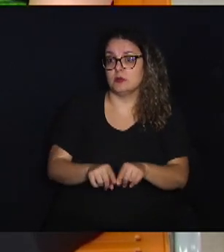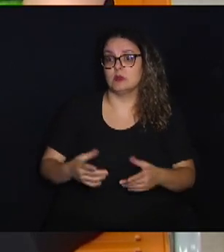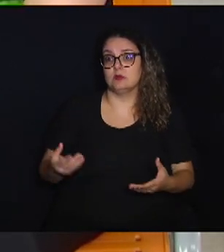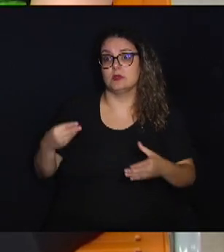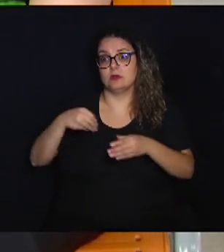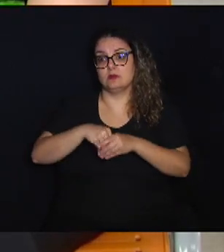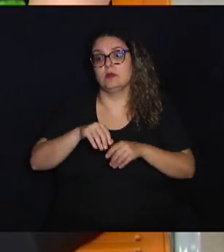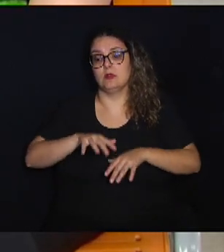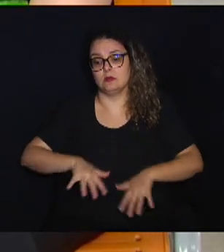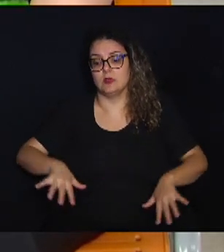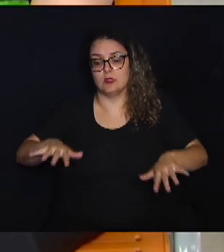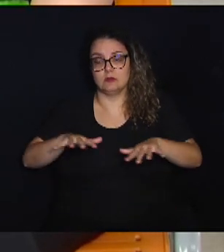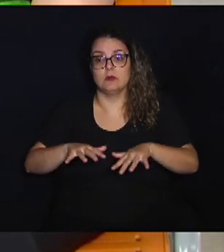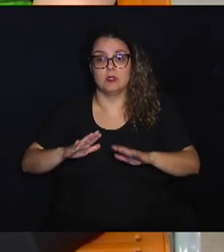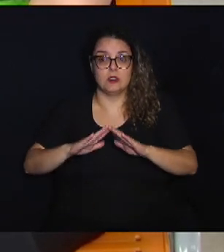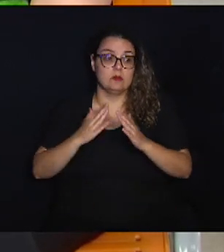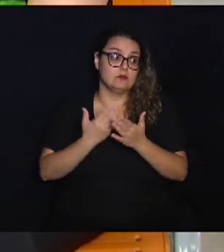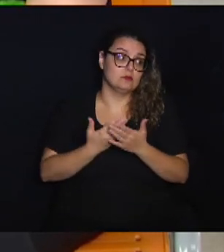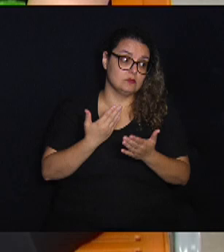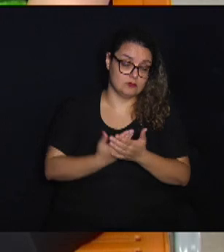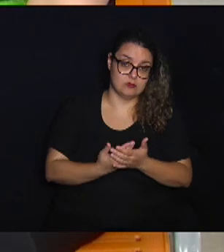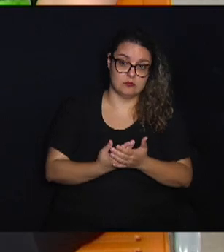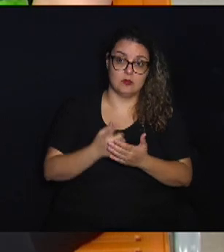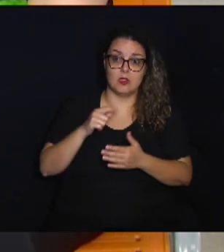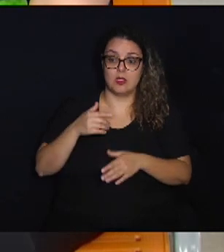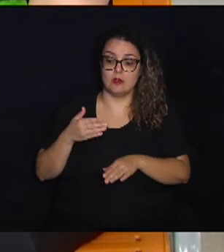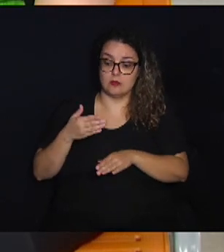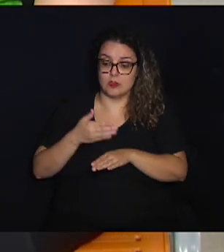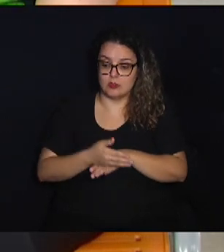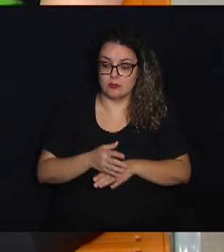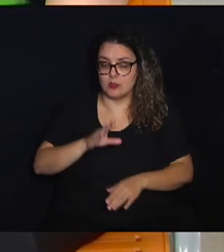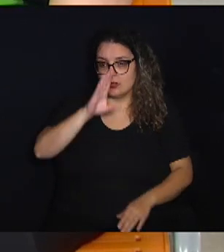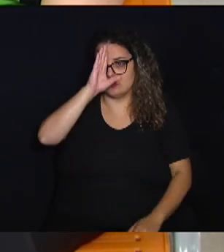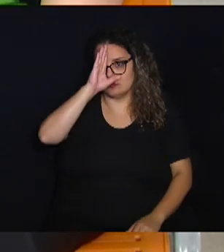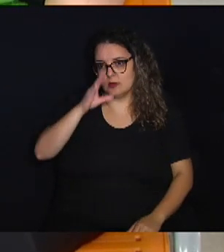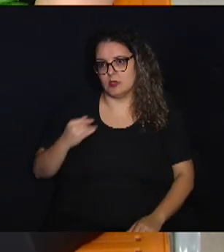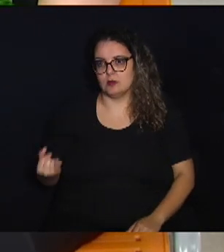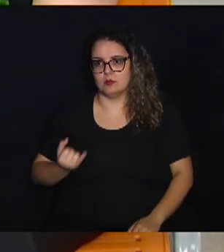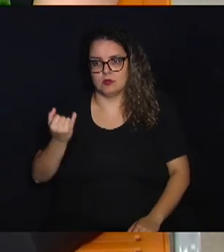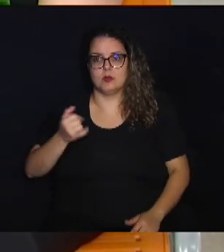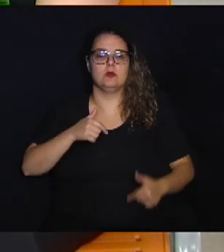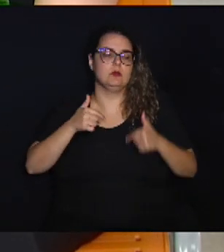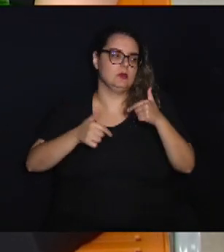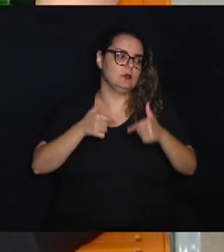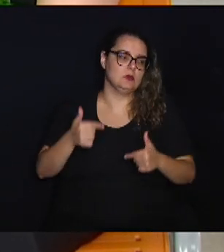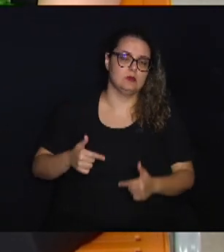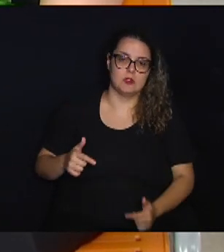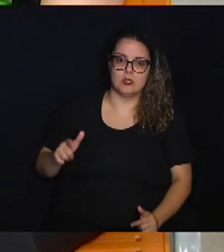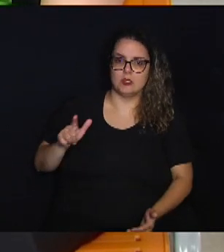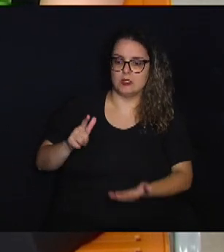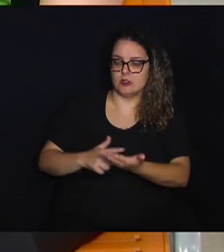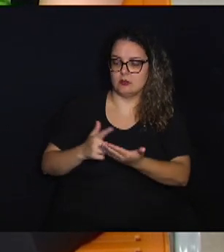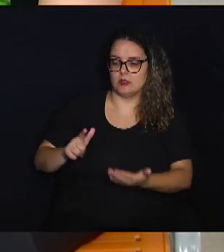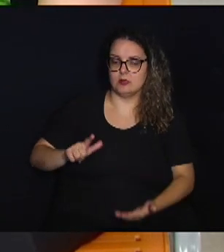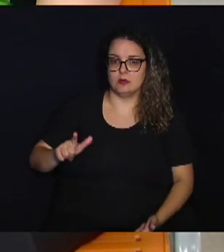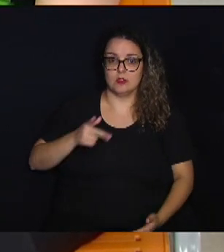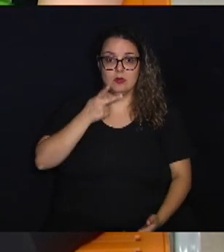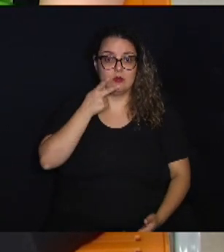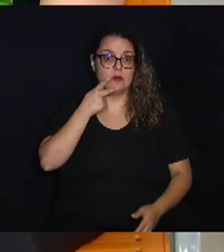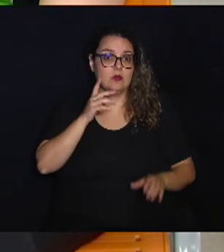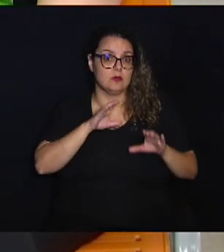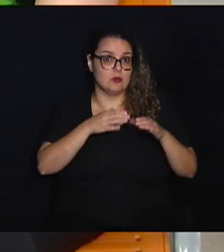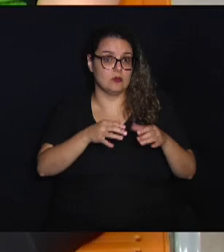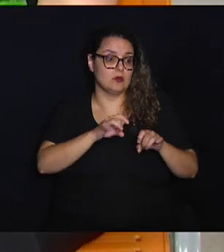né? Então, a escola acaba sendo uma porta de entrada fundamental para o trabalho com a literatura. Vamos lá, falar de comunidades de leitura